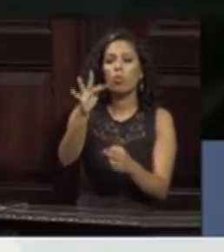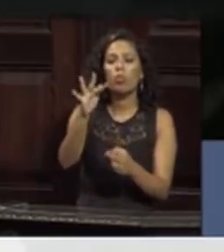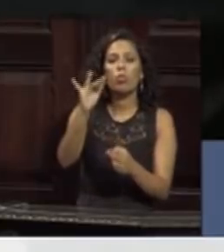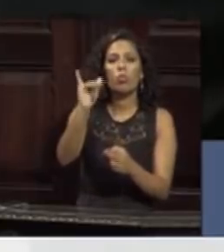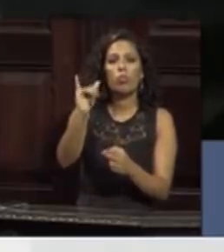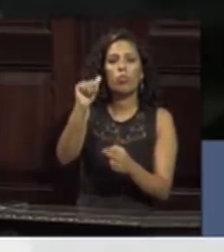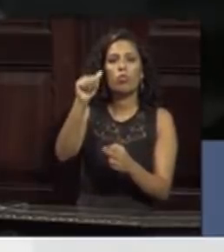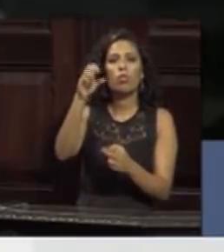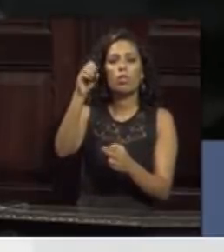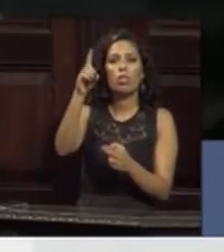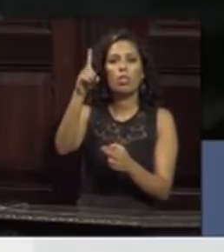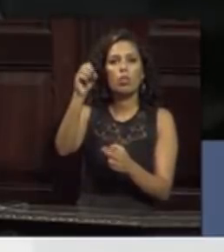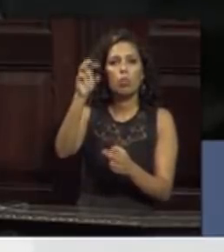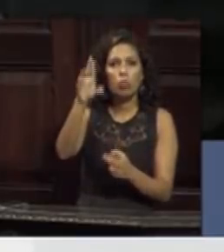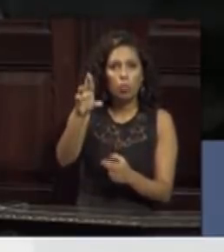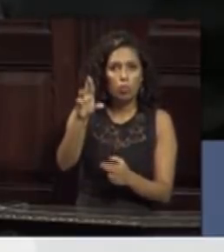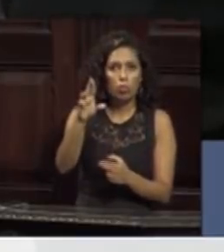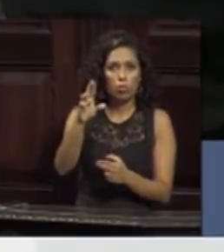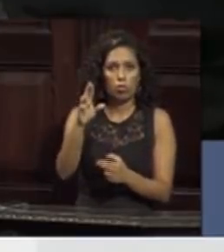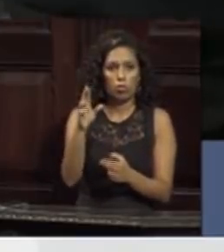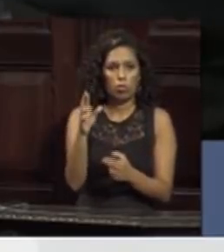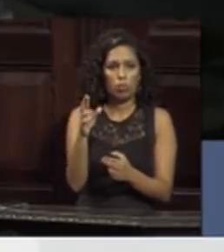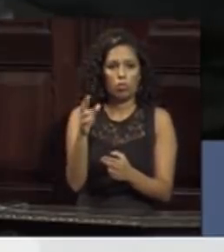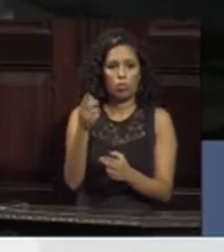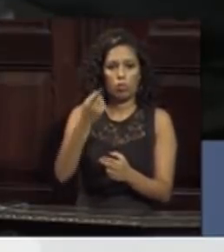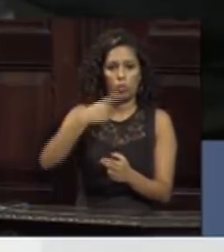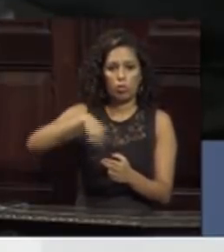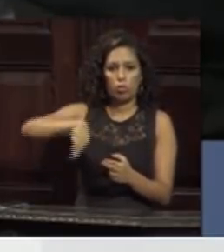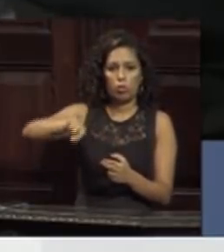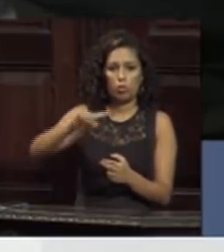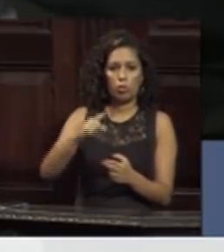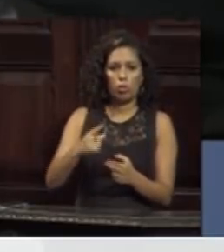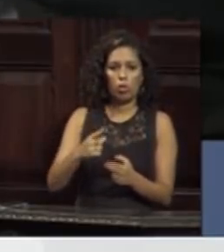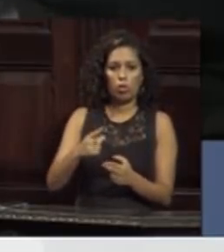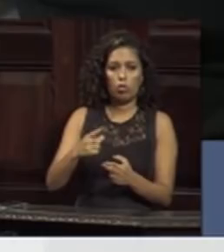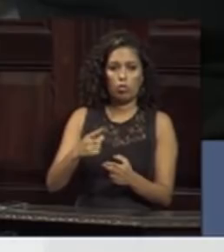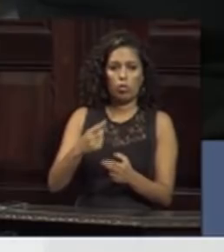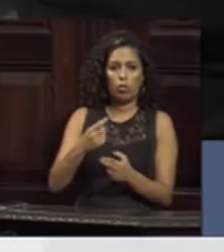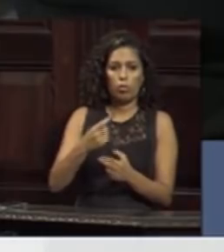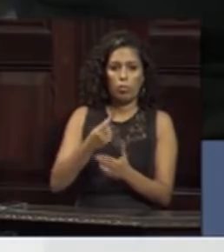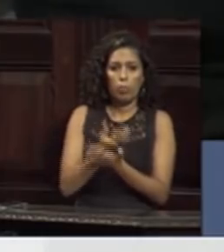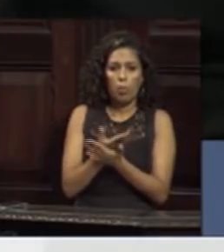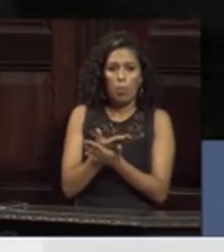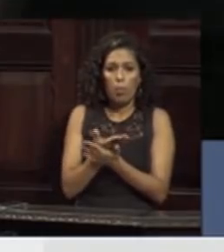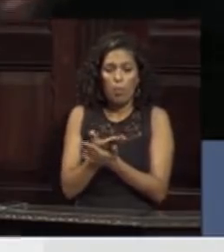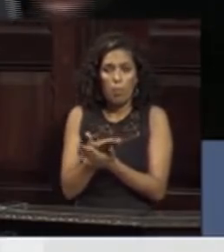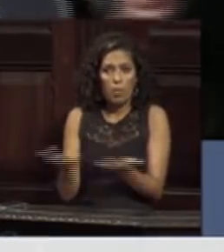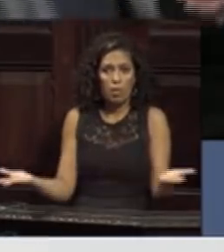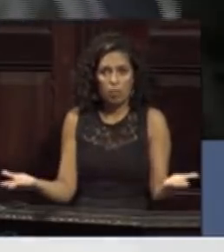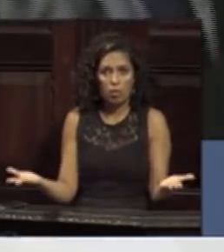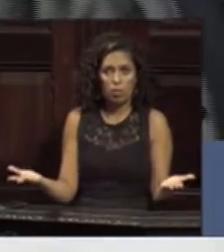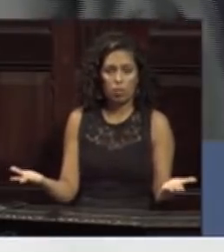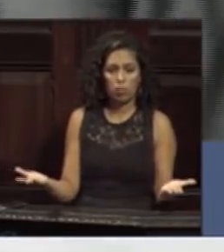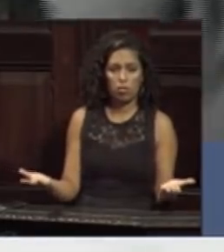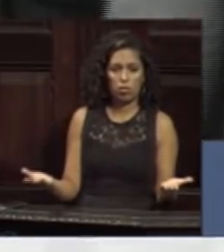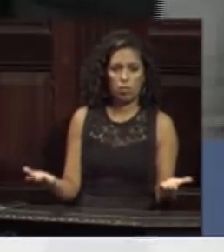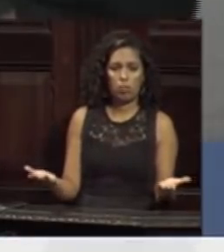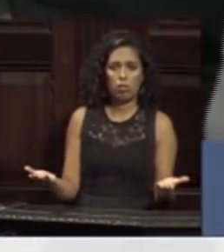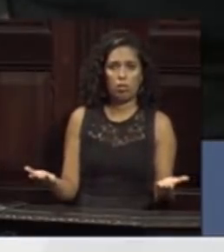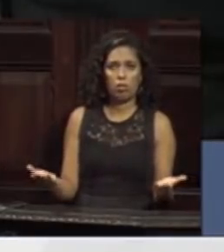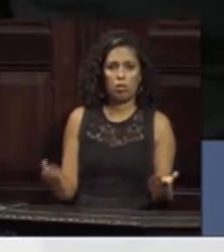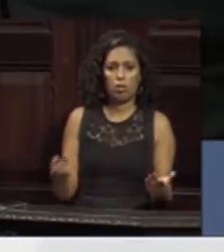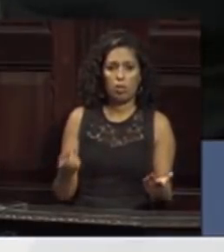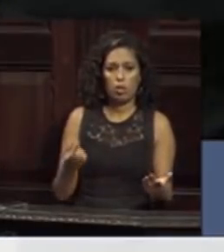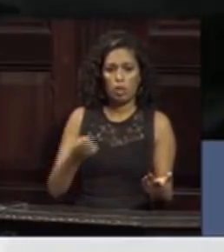e o espírito da lei. Nós vamos simplesmente jogar o que aprovamos no ralo, se aprovarmos esse projeto de lei. Dizer o seguinte: nós